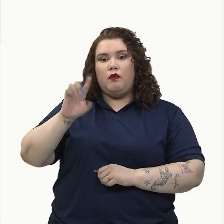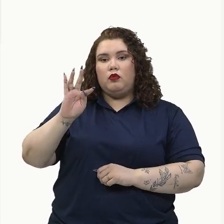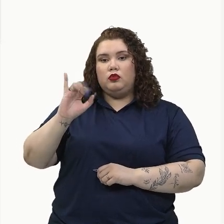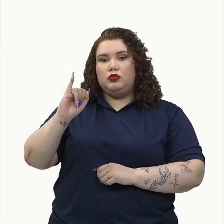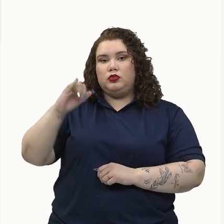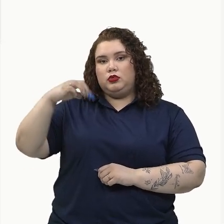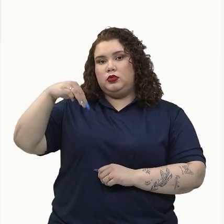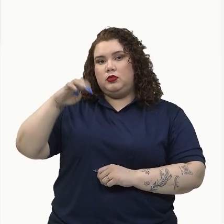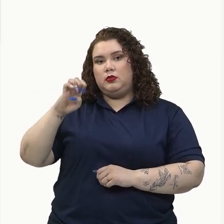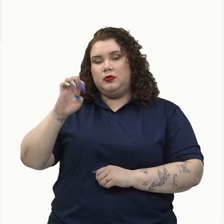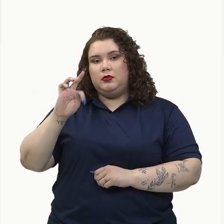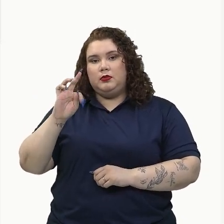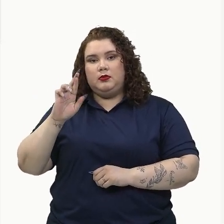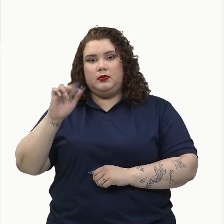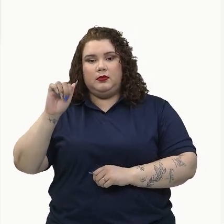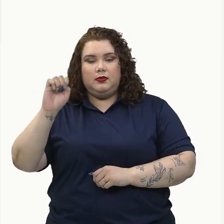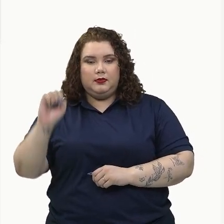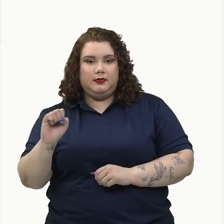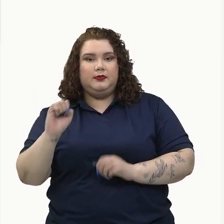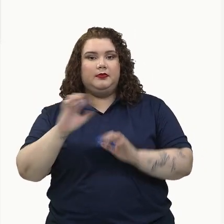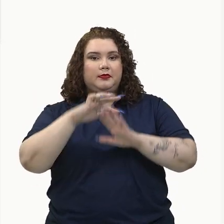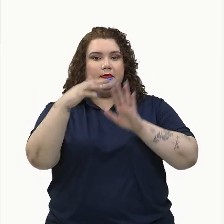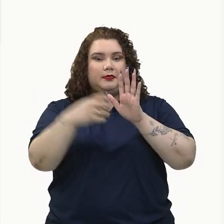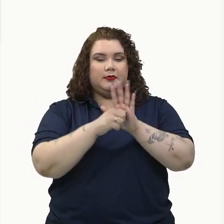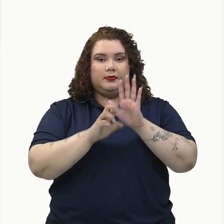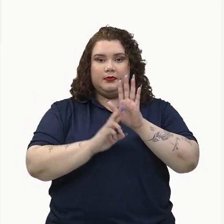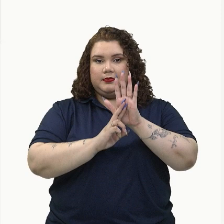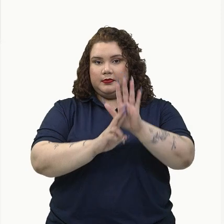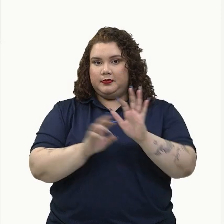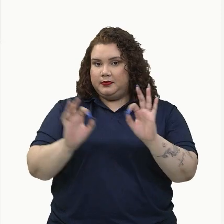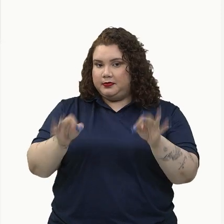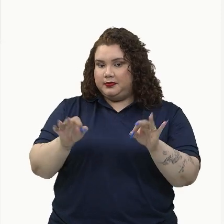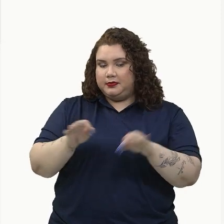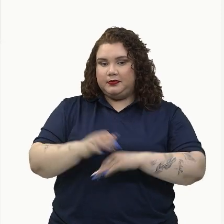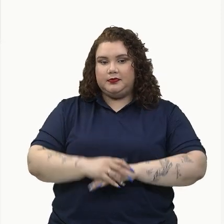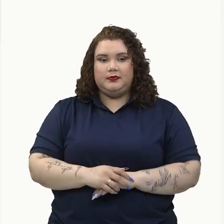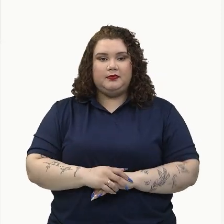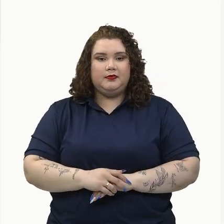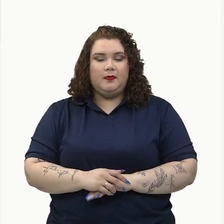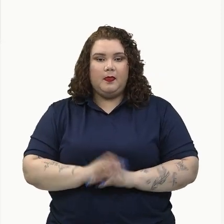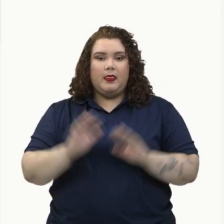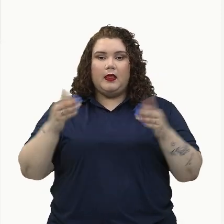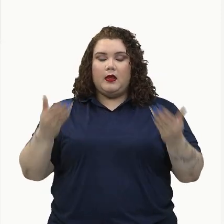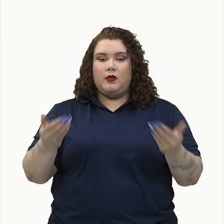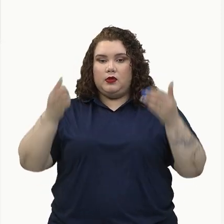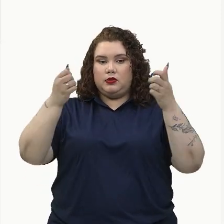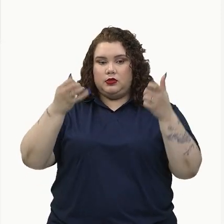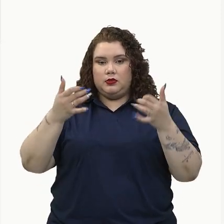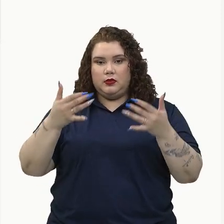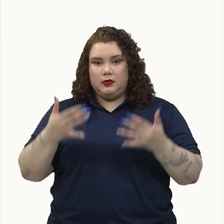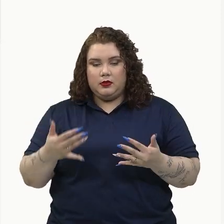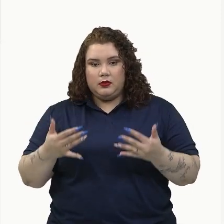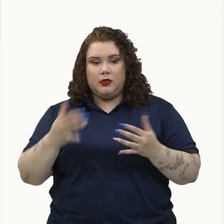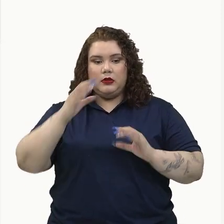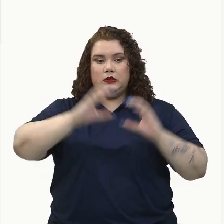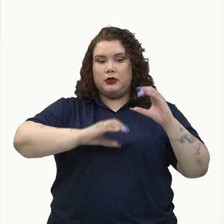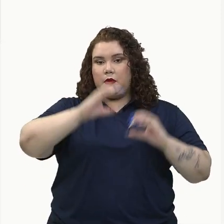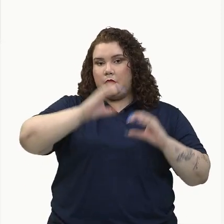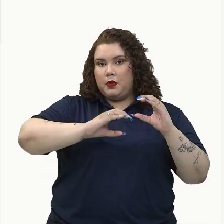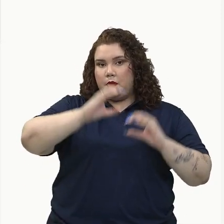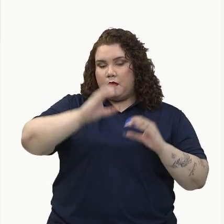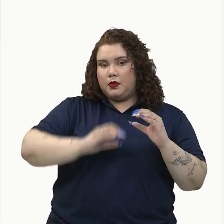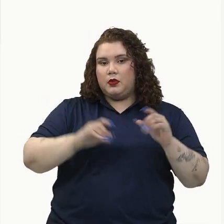são representados por este símbolo. Muito bem, pessoal. Então, quando se fala em circuitos,